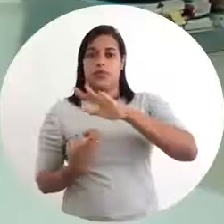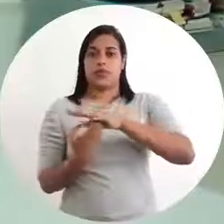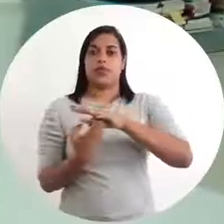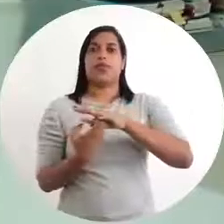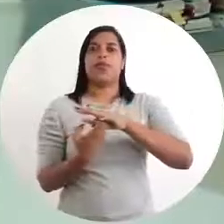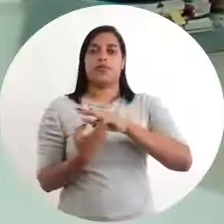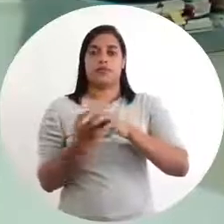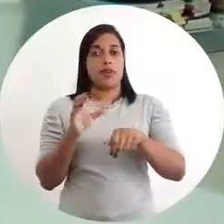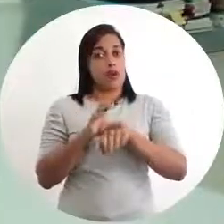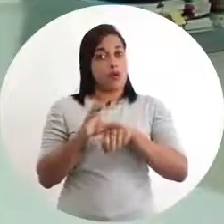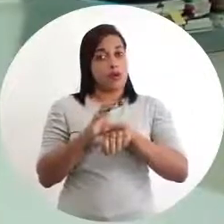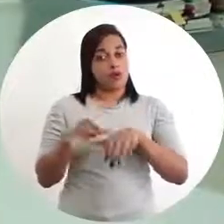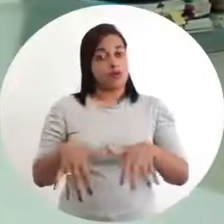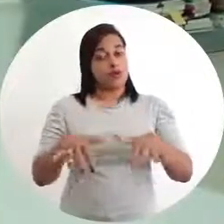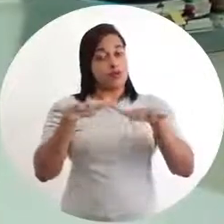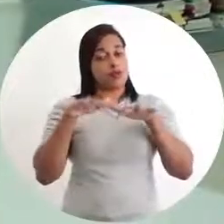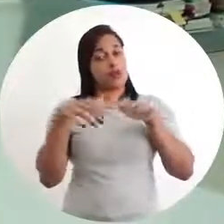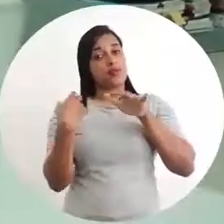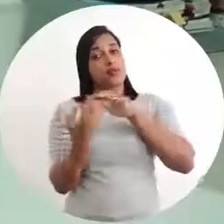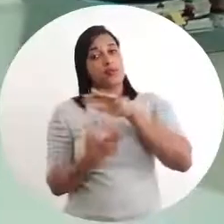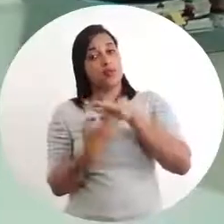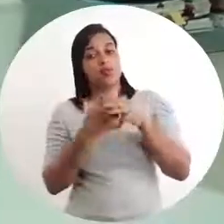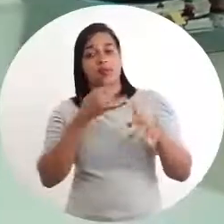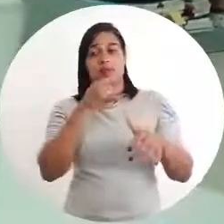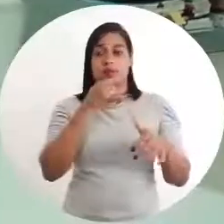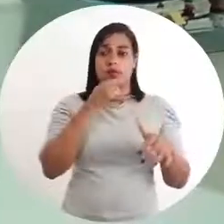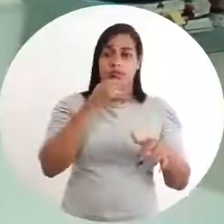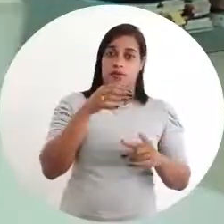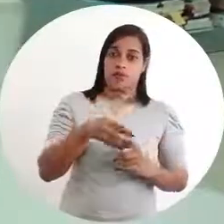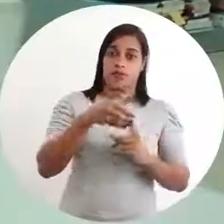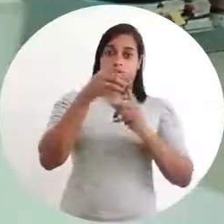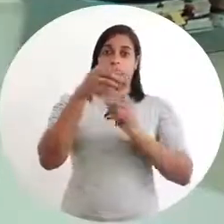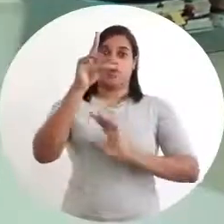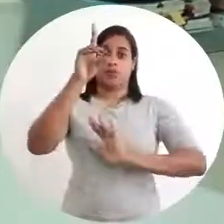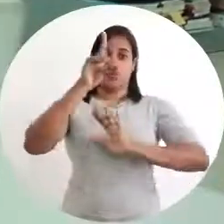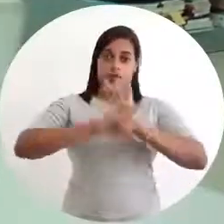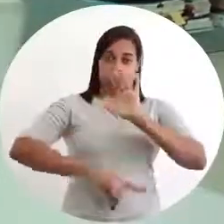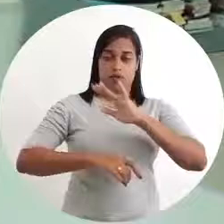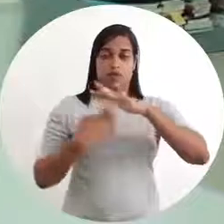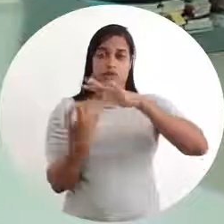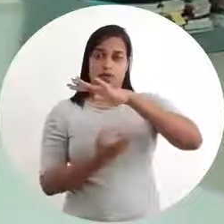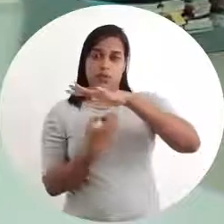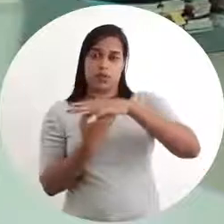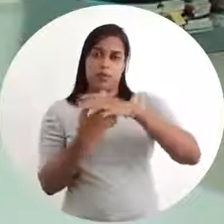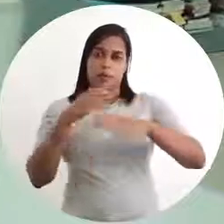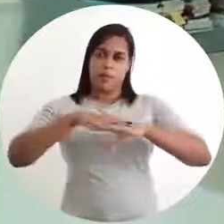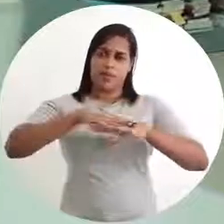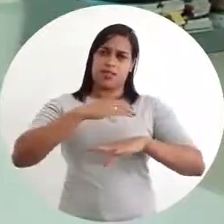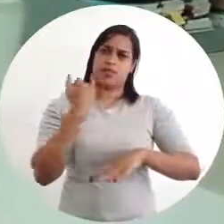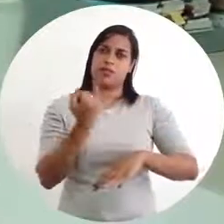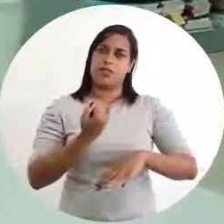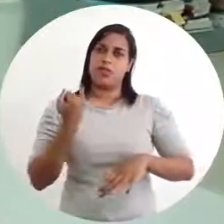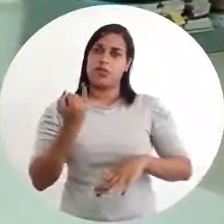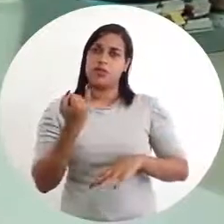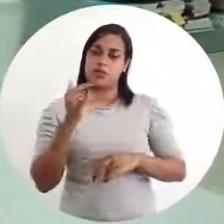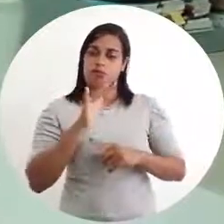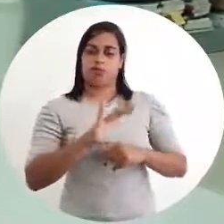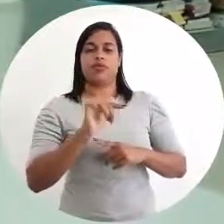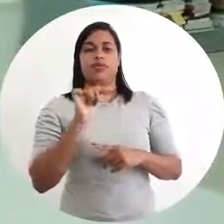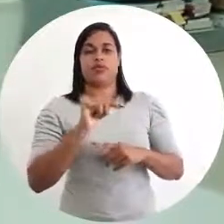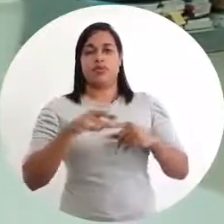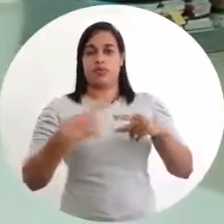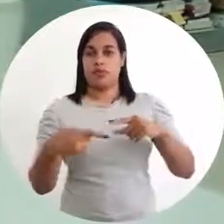A constituição da questão da empresa, por exemplo, os princípios do direito empresarial, os mais importantes eu coloquei aqui para você na